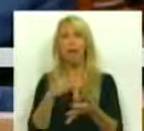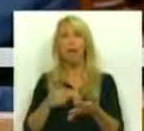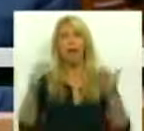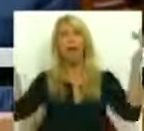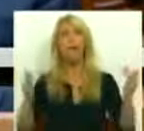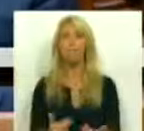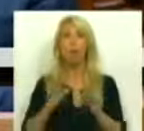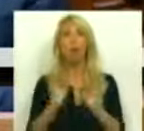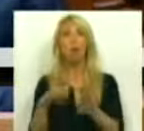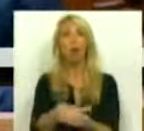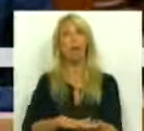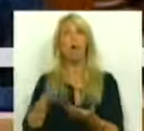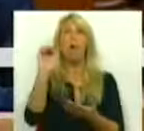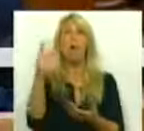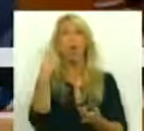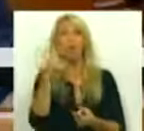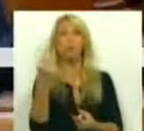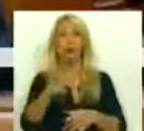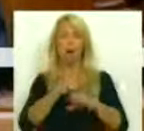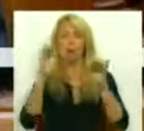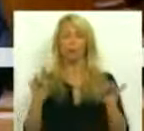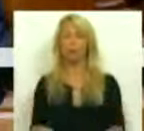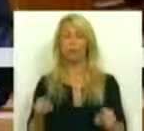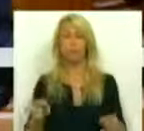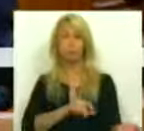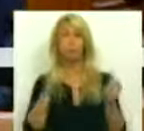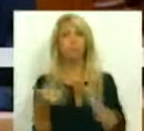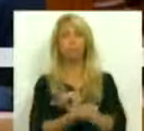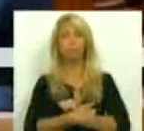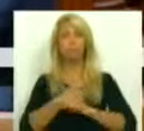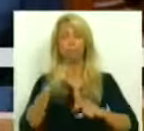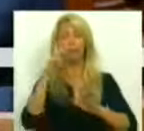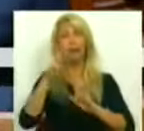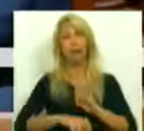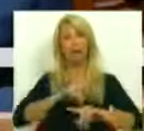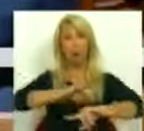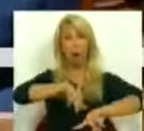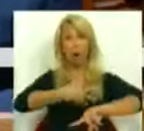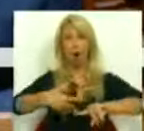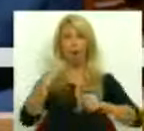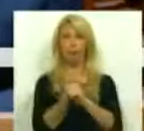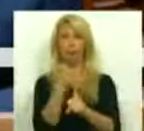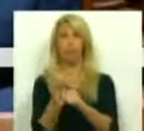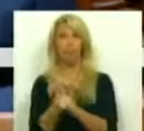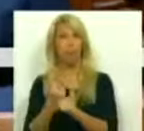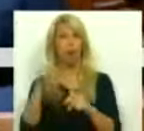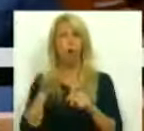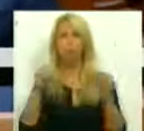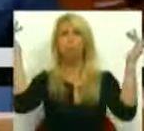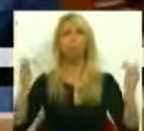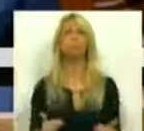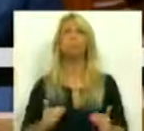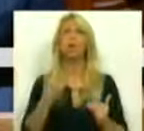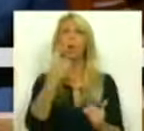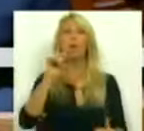especialidades hospitalares. Esta alteração no regime dos horários de trabalho implicará uma redução automática de cerca